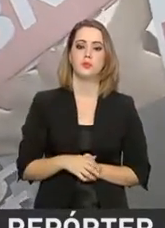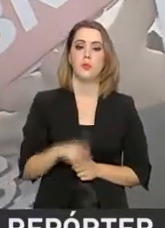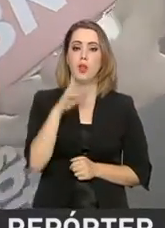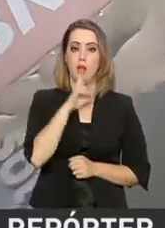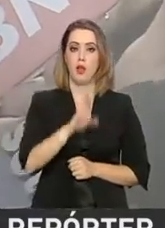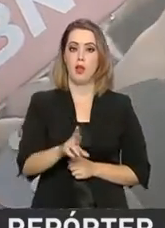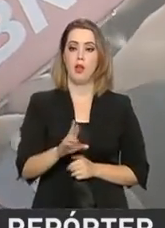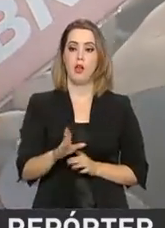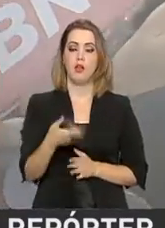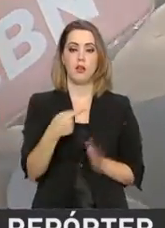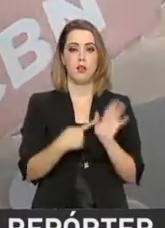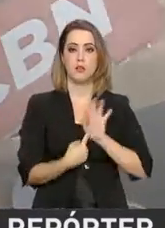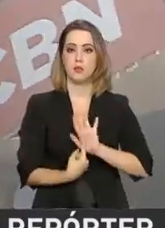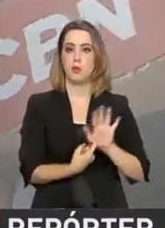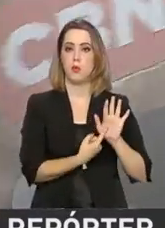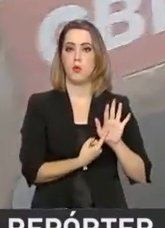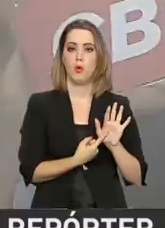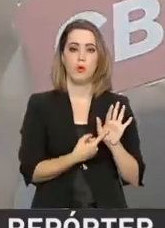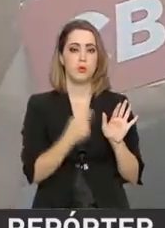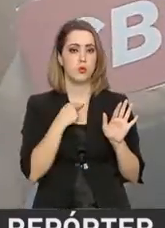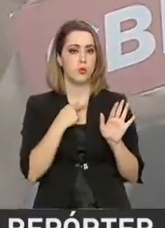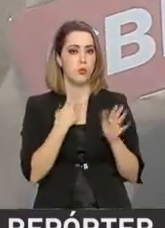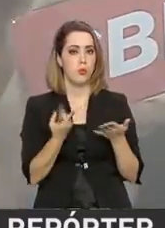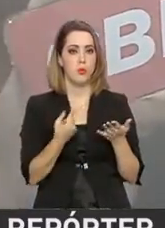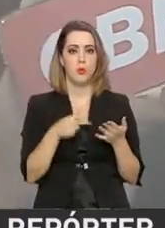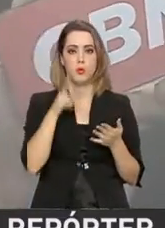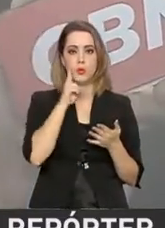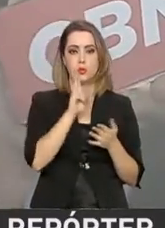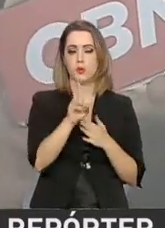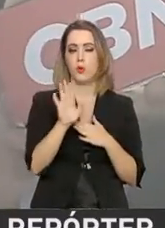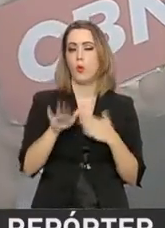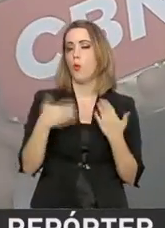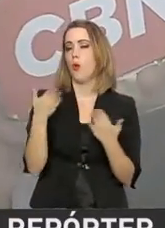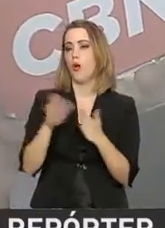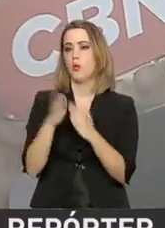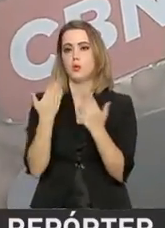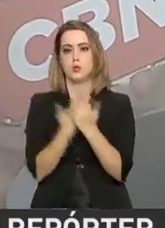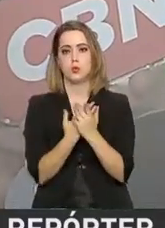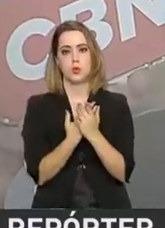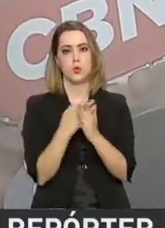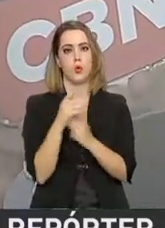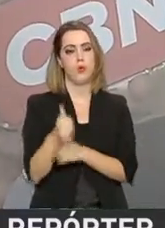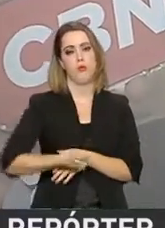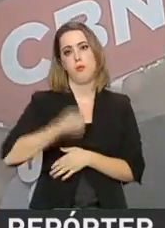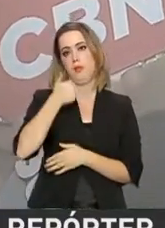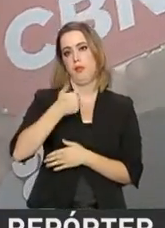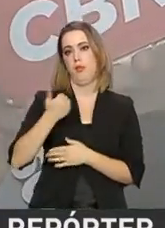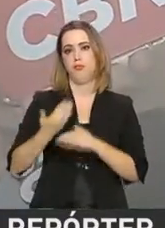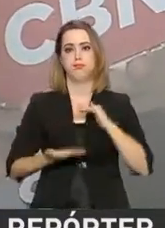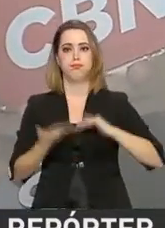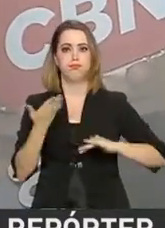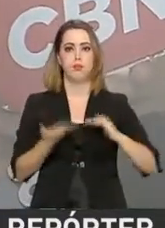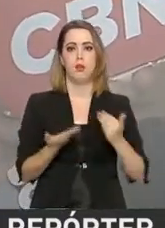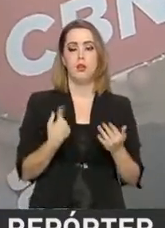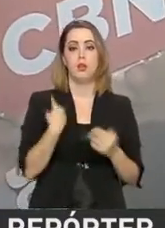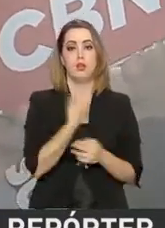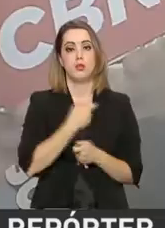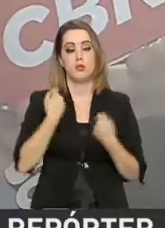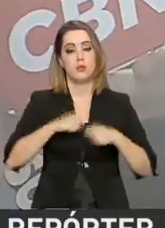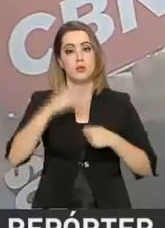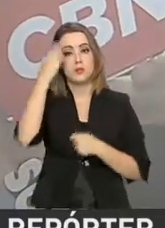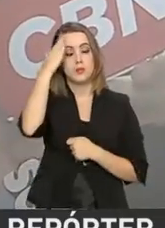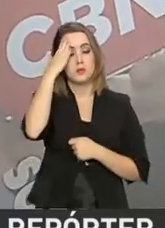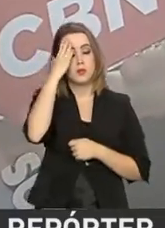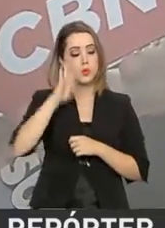ele não possibilita uma classificação das escolas. Nós temos que compreender este desempenho no conjunto